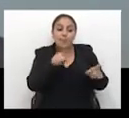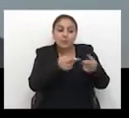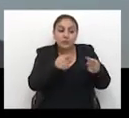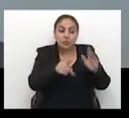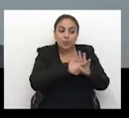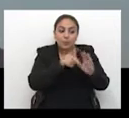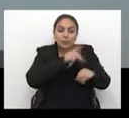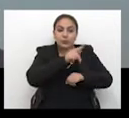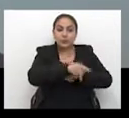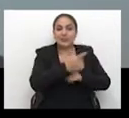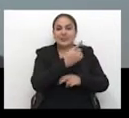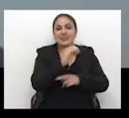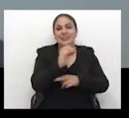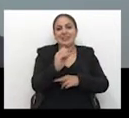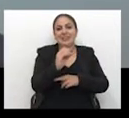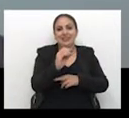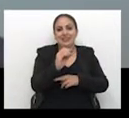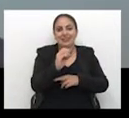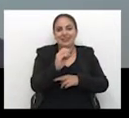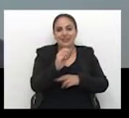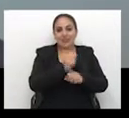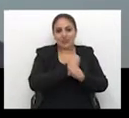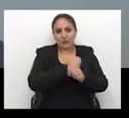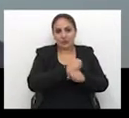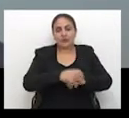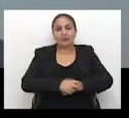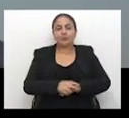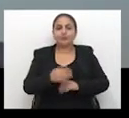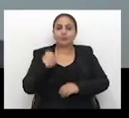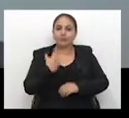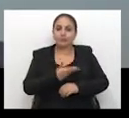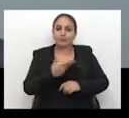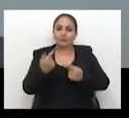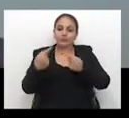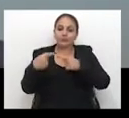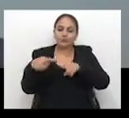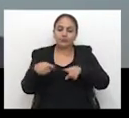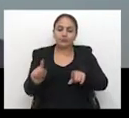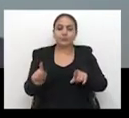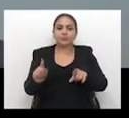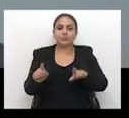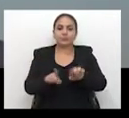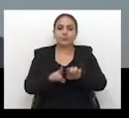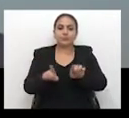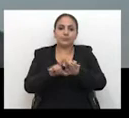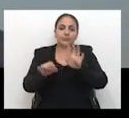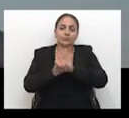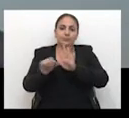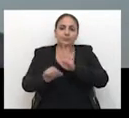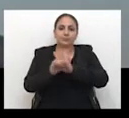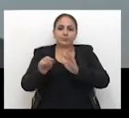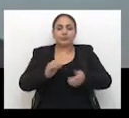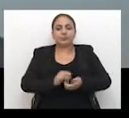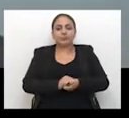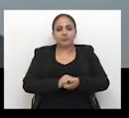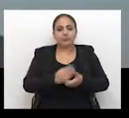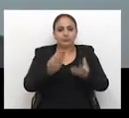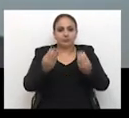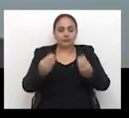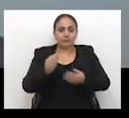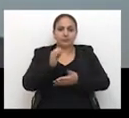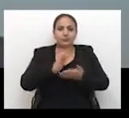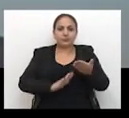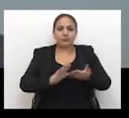fundo tem apenas um minuto sendo de cem anos dos dossiês centenário né e nós estaremos lançando agora também esse edital